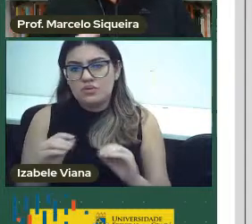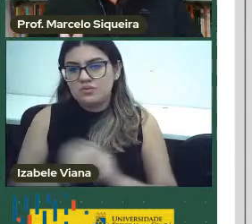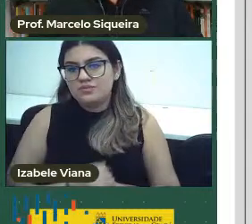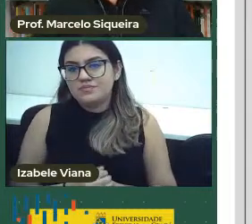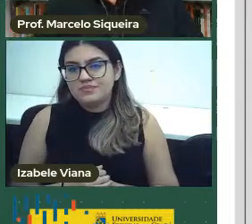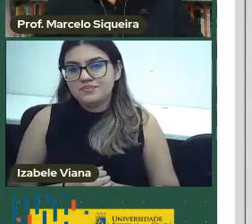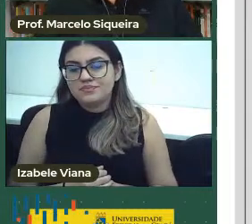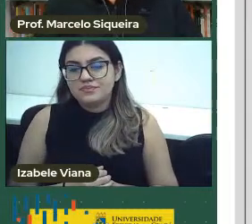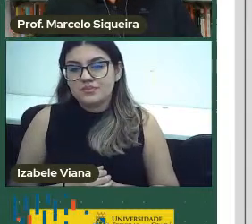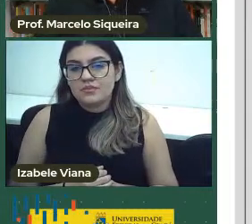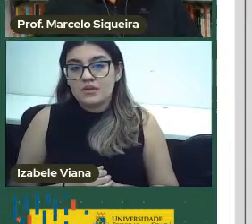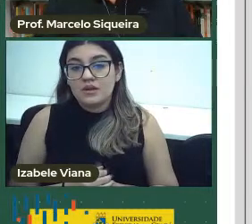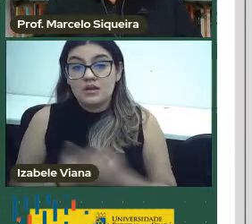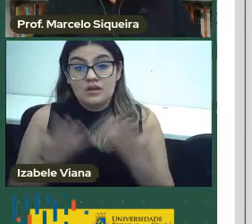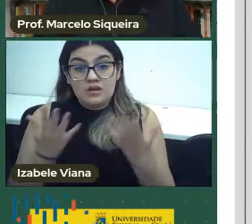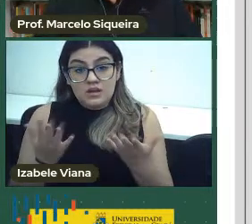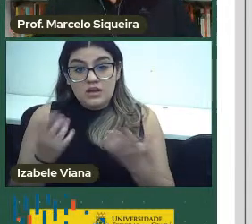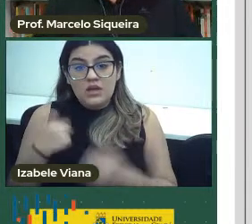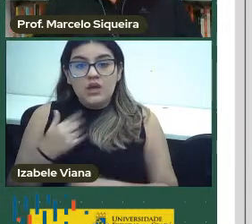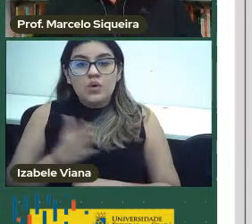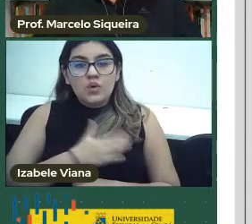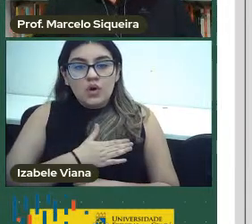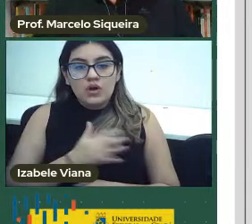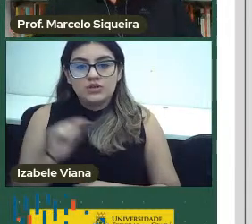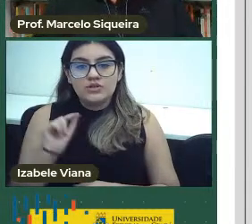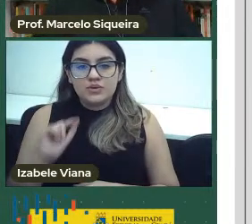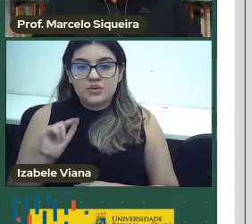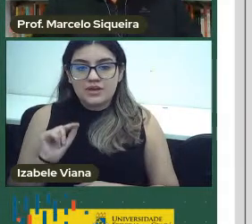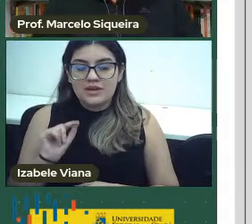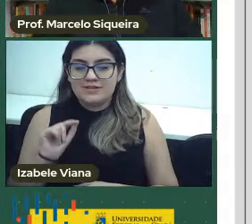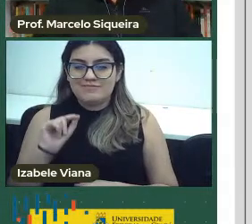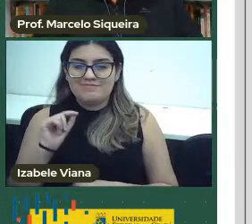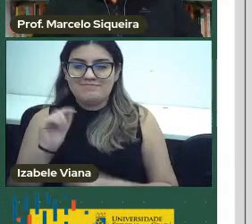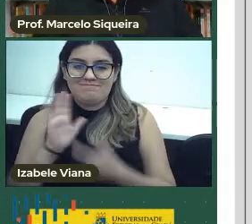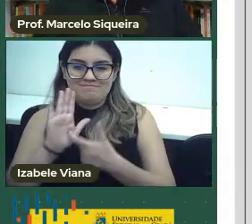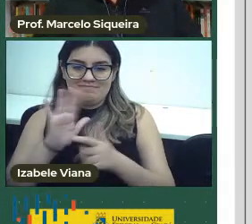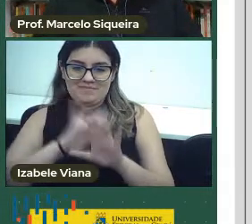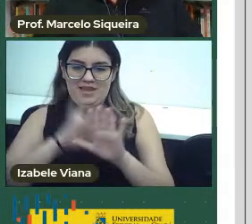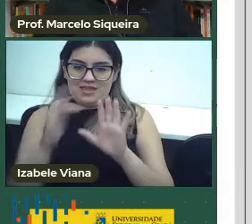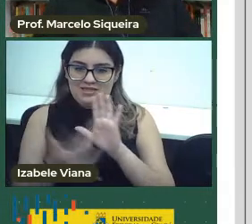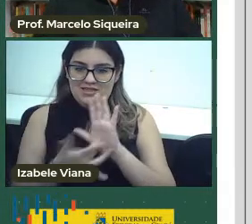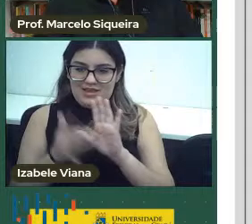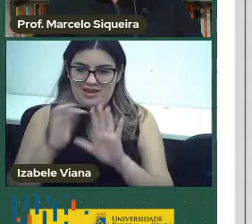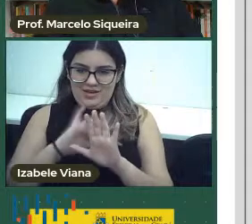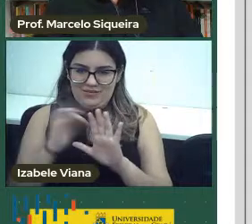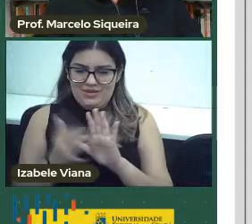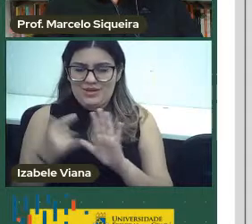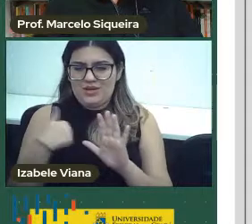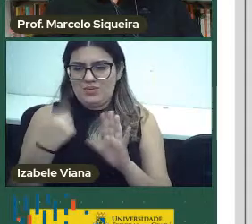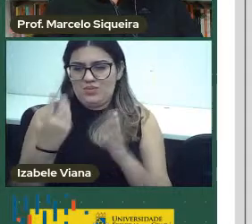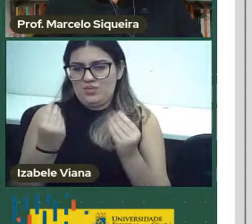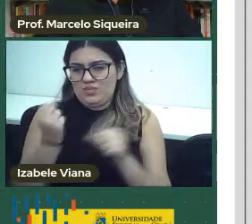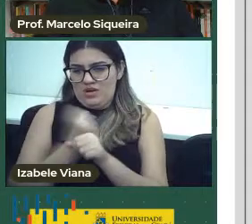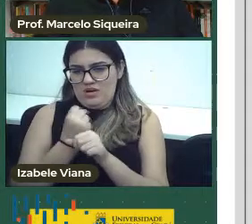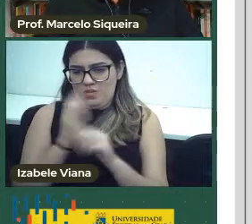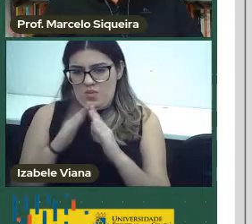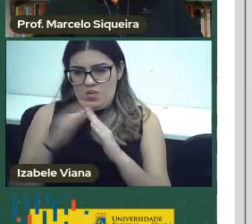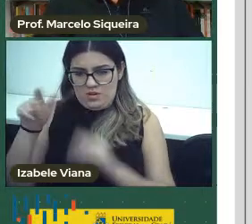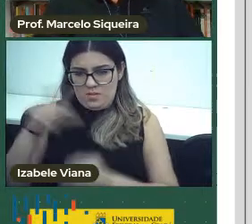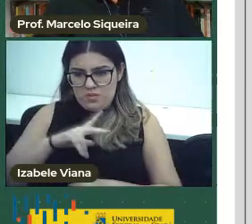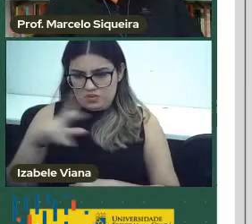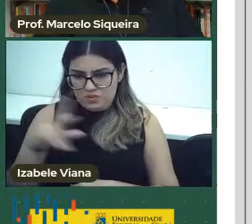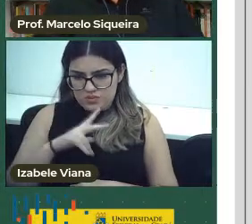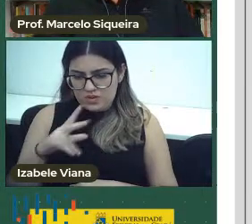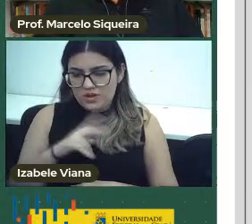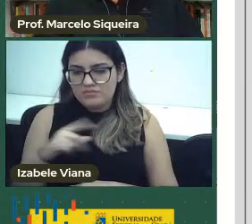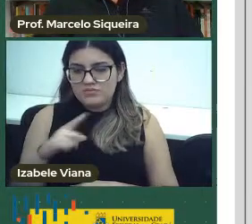E aí eu gosto muito de fazer, né? Eu gosto muito de metáfora, né? E como eu vivi muitos anos em Portugal, eu tenho um dos meus